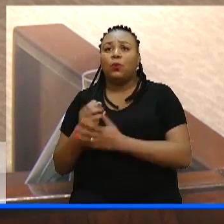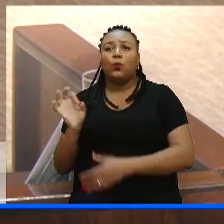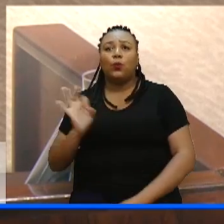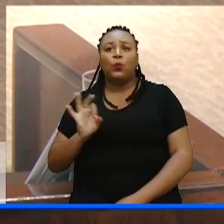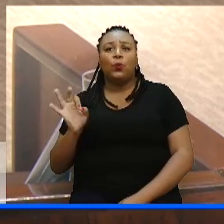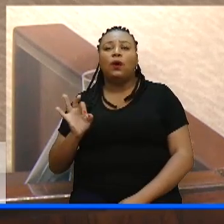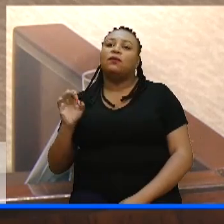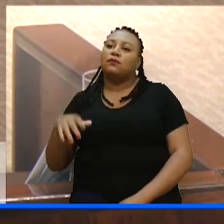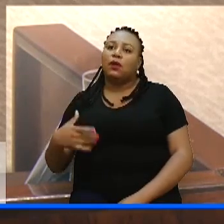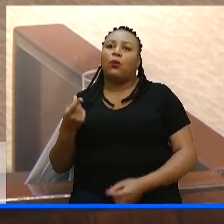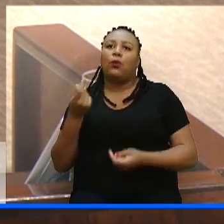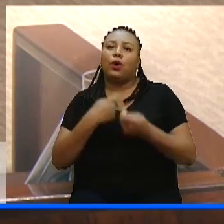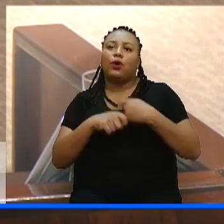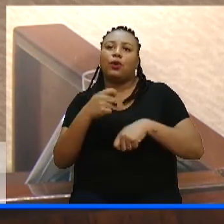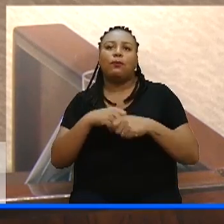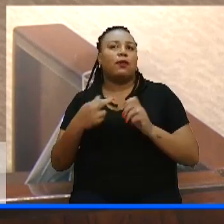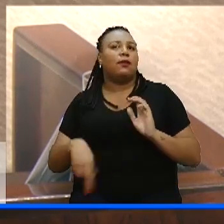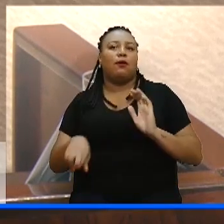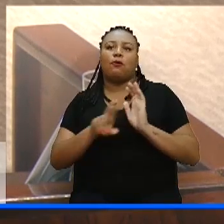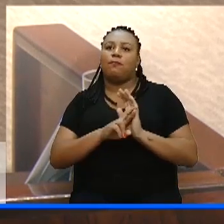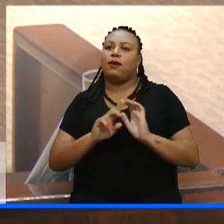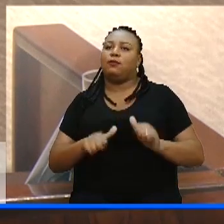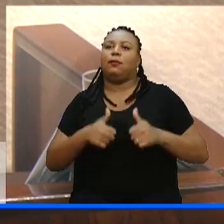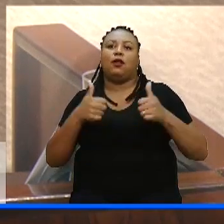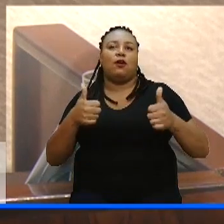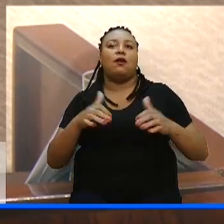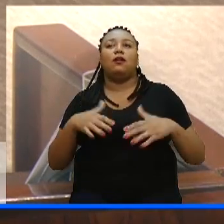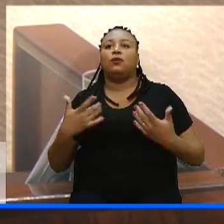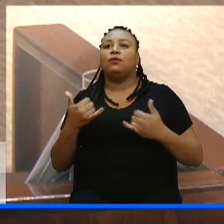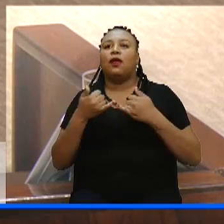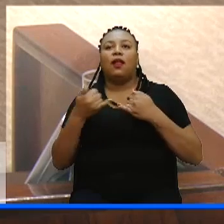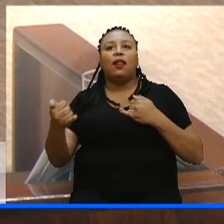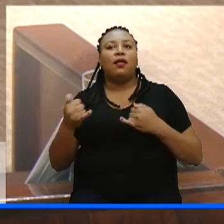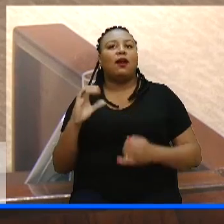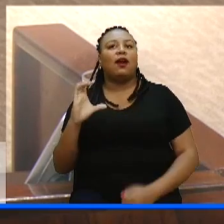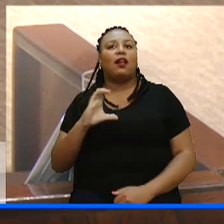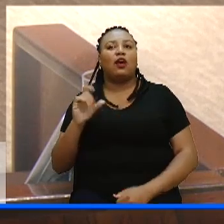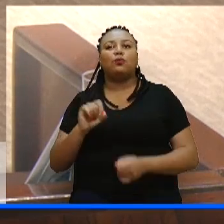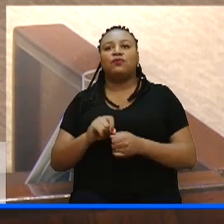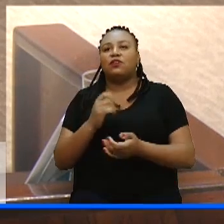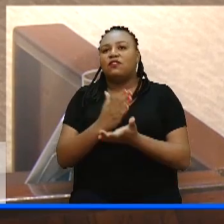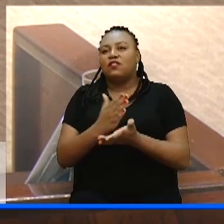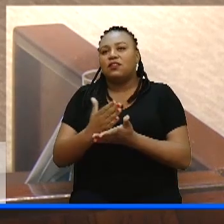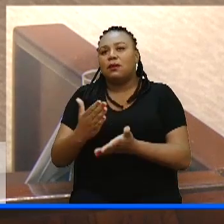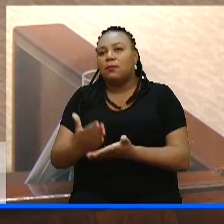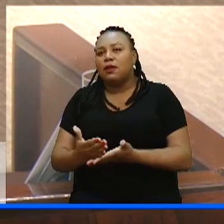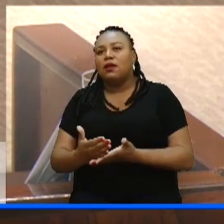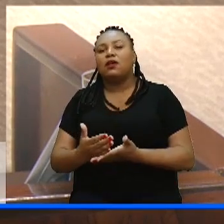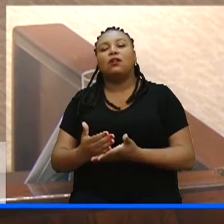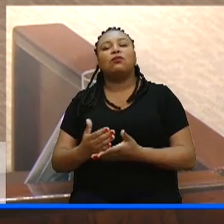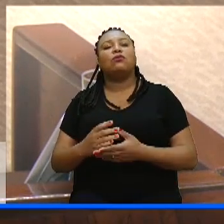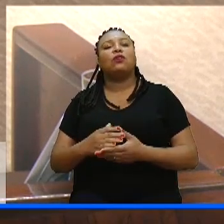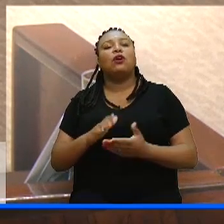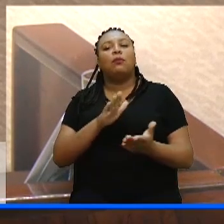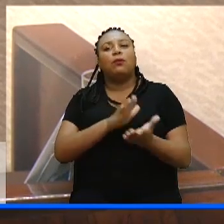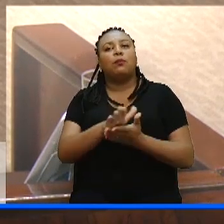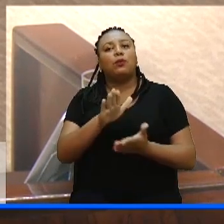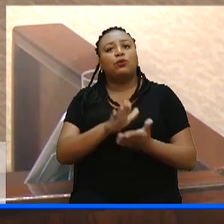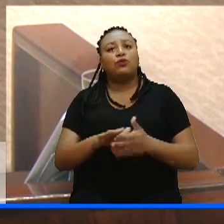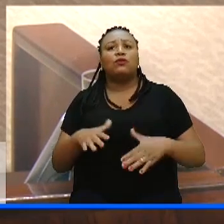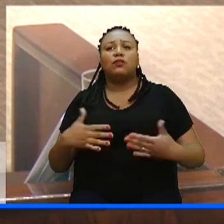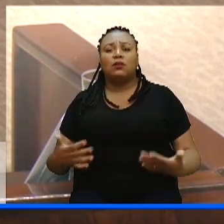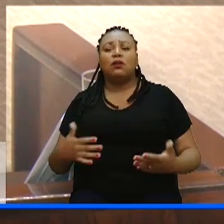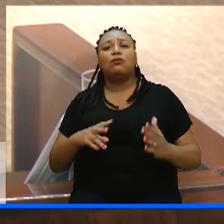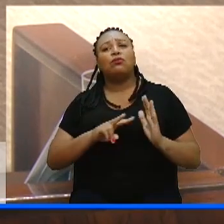consequentemente a economia não vai se recuperar também não tem nenhuma linha de crédito o financiamento para o setor produtivo então